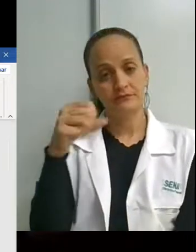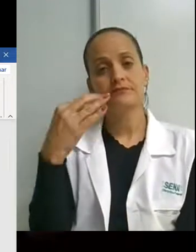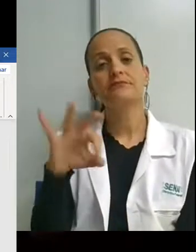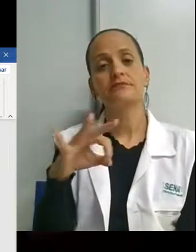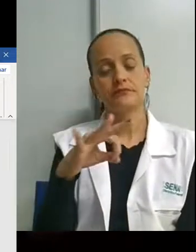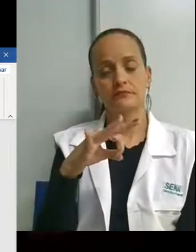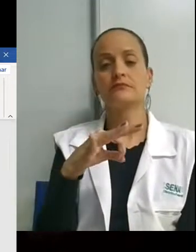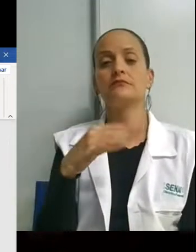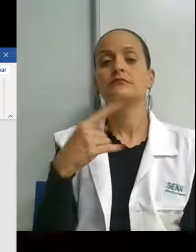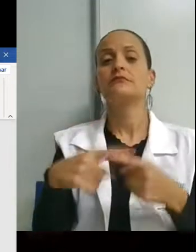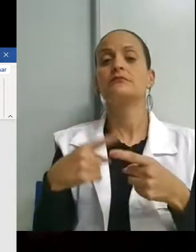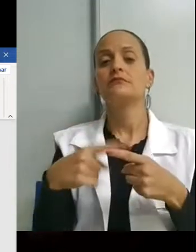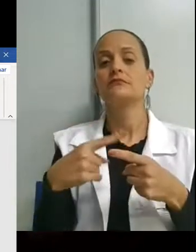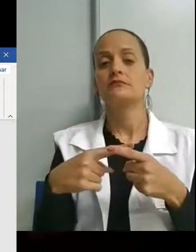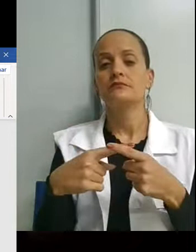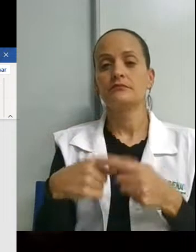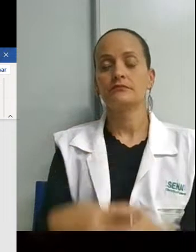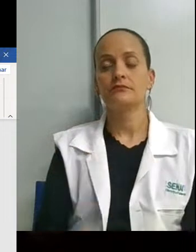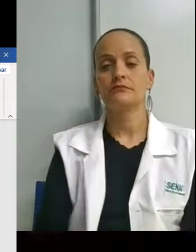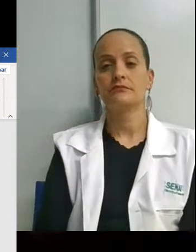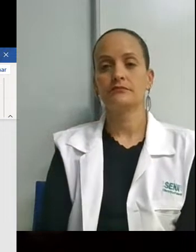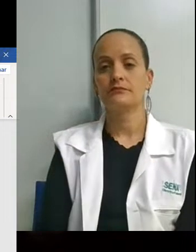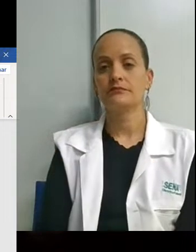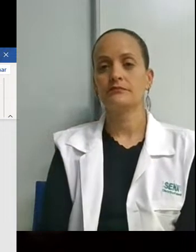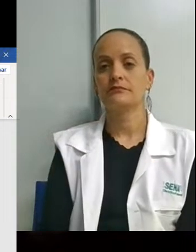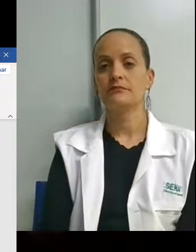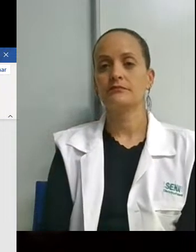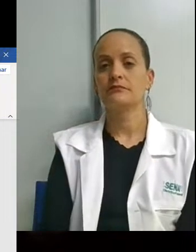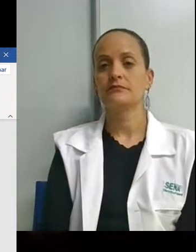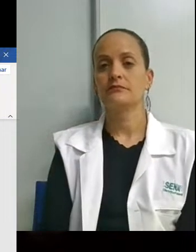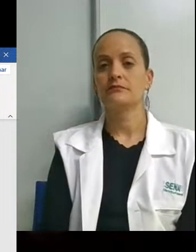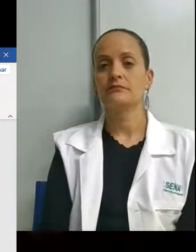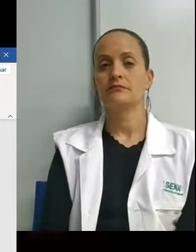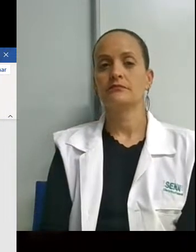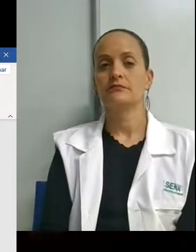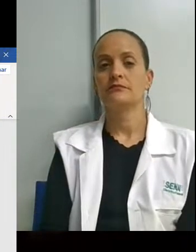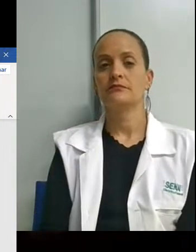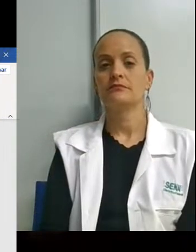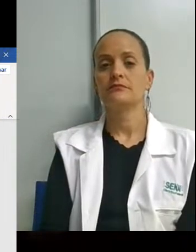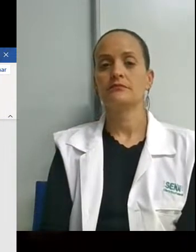entrada do quê? Deixa eu só desenhar aqui onde é que vai ser feita, né?